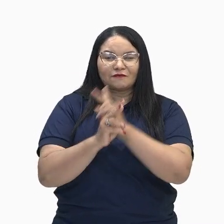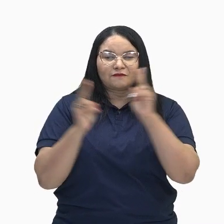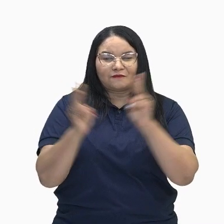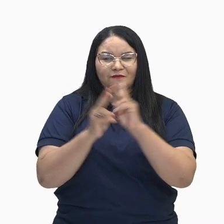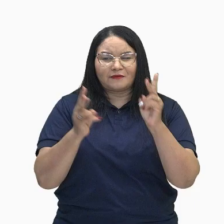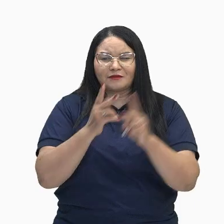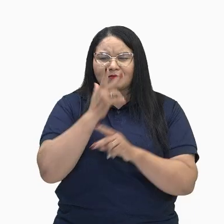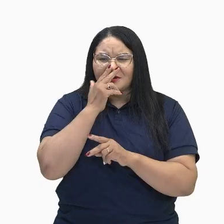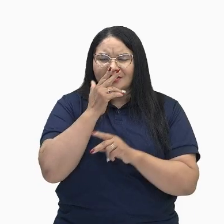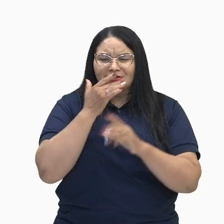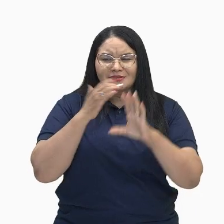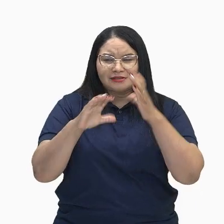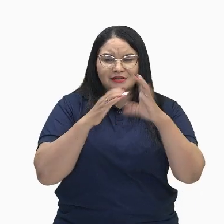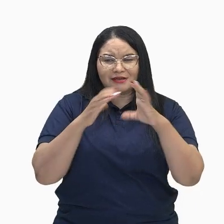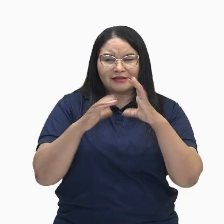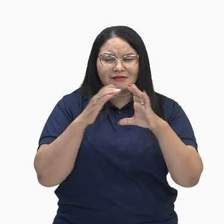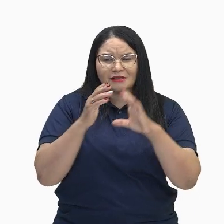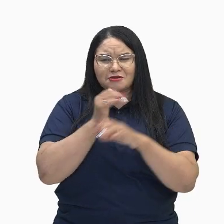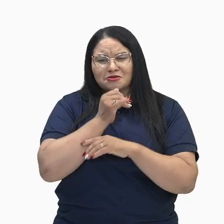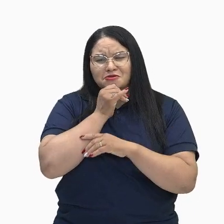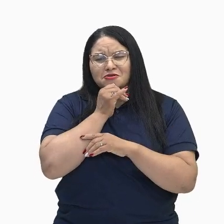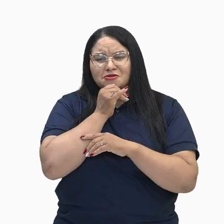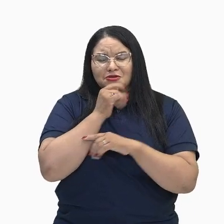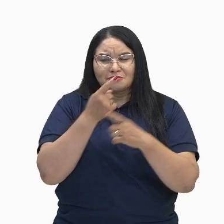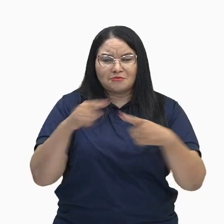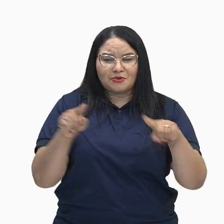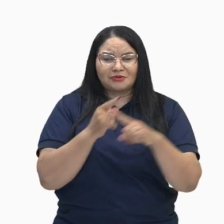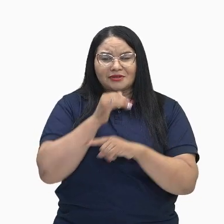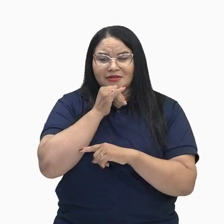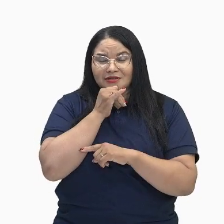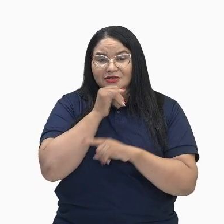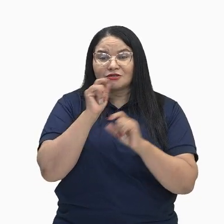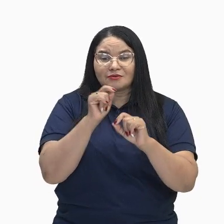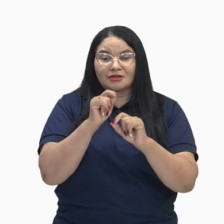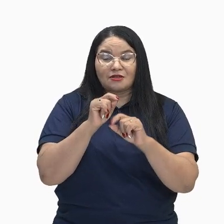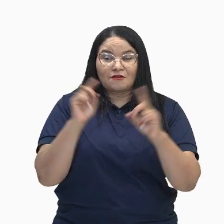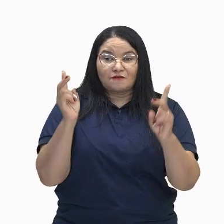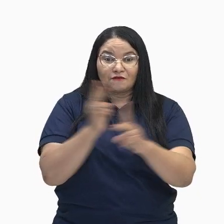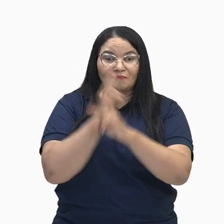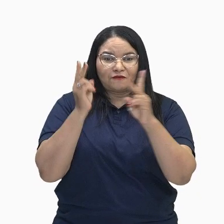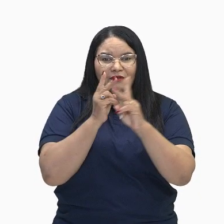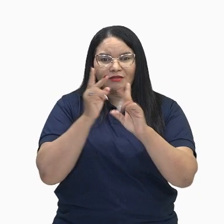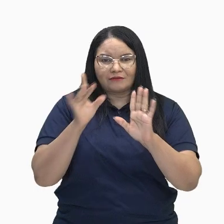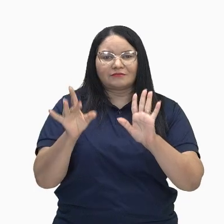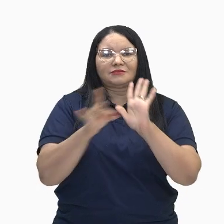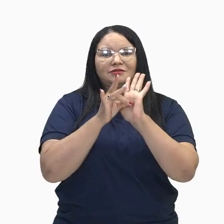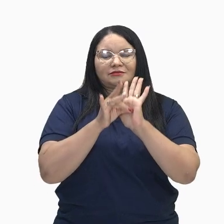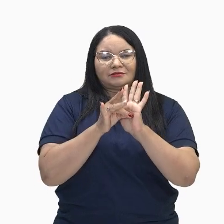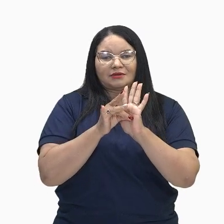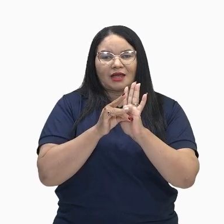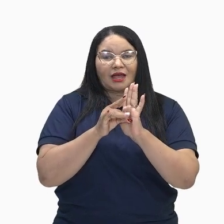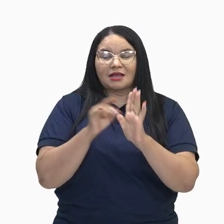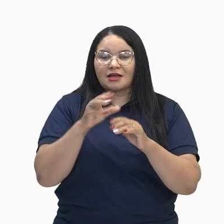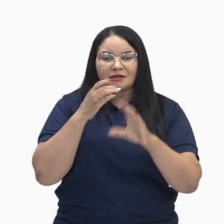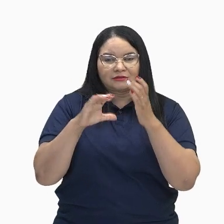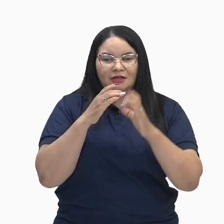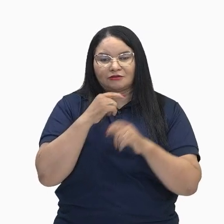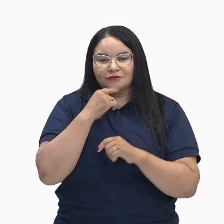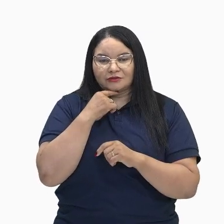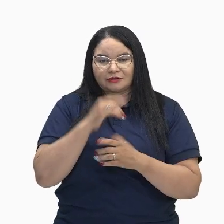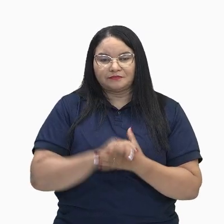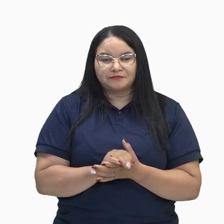melodia triste. Aqui nós temos uma personificação, porque o vento não canta. Letra C, choveu